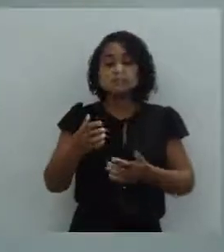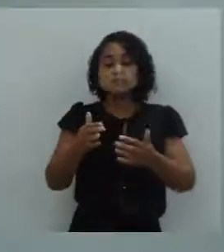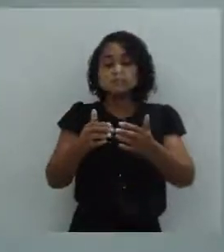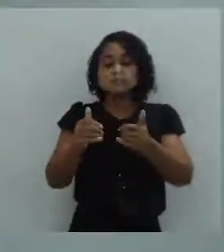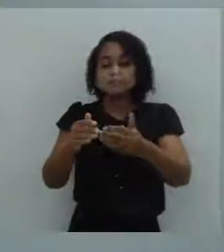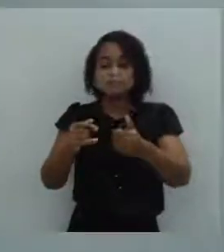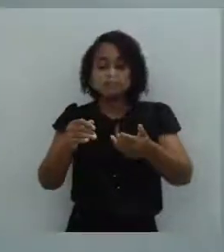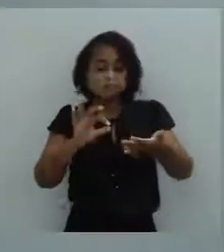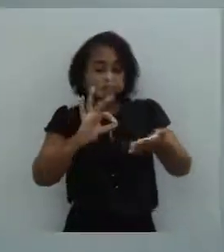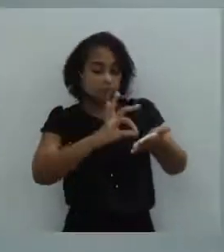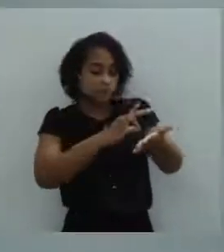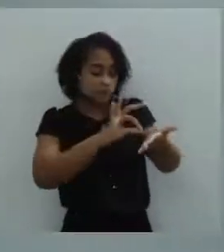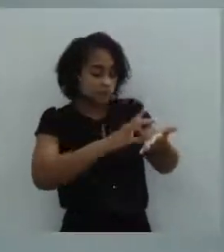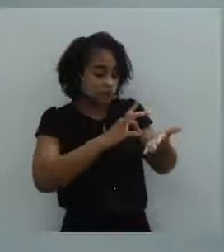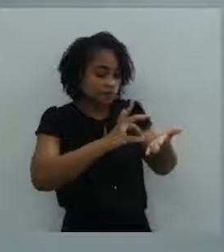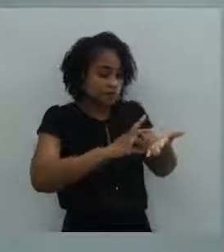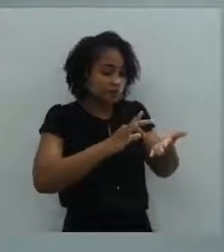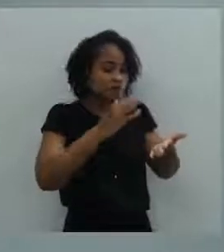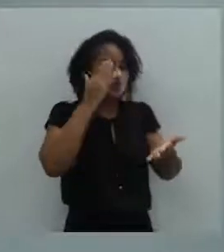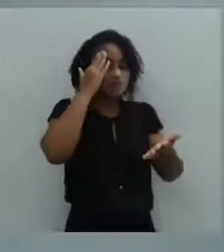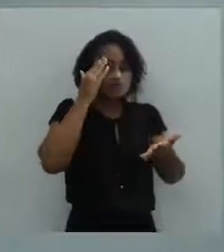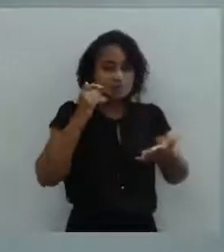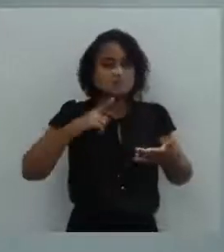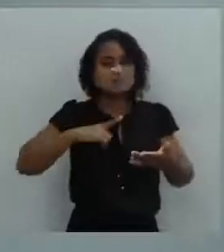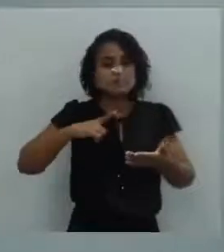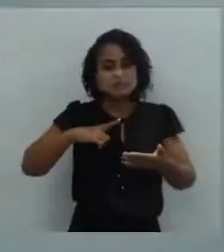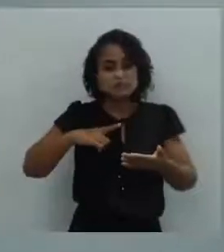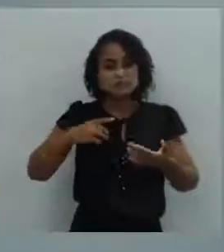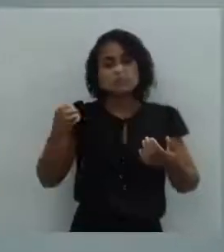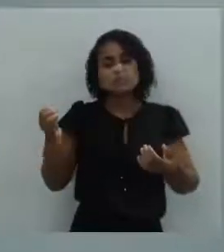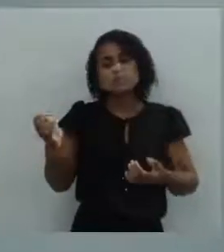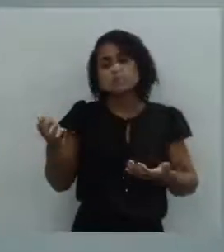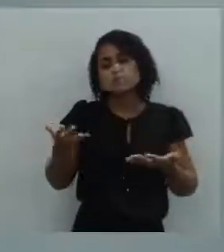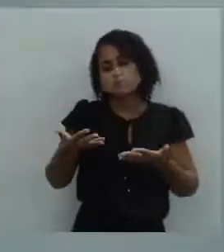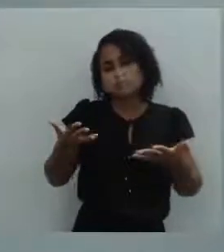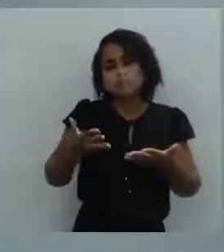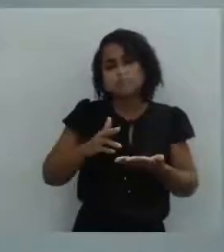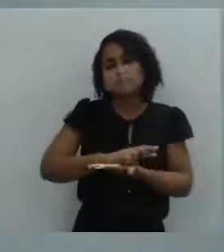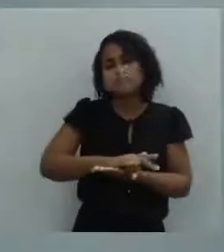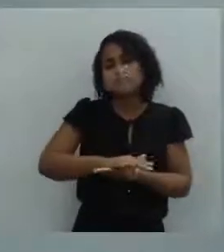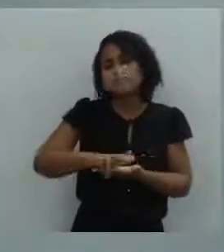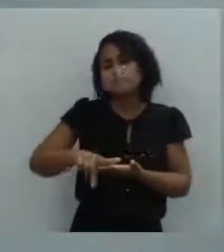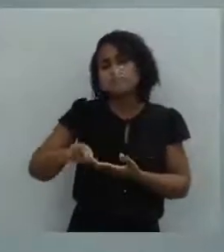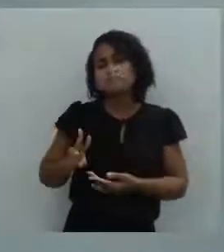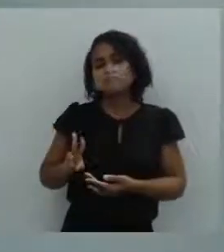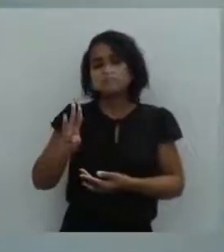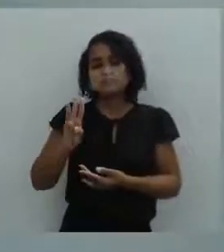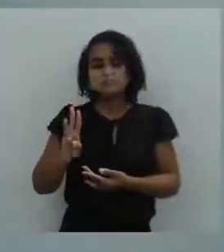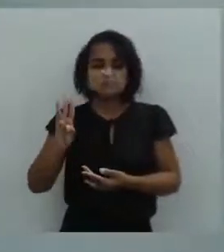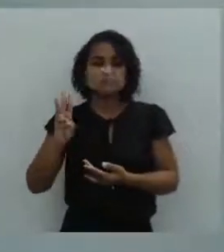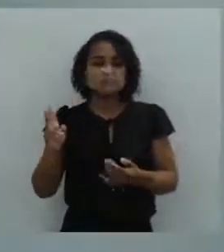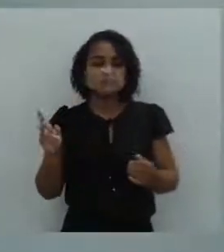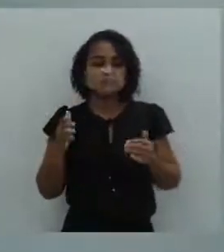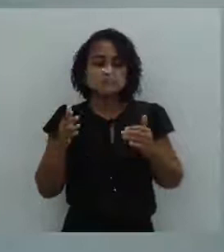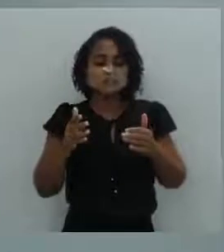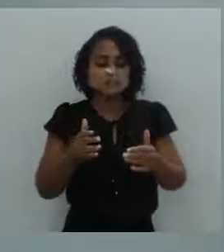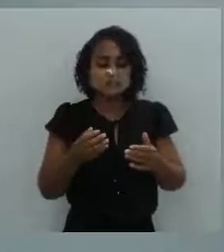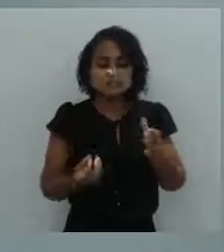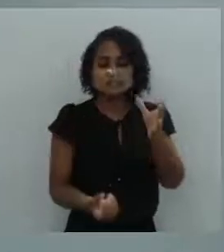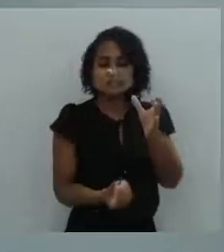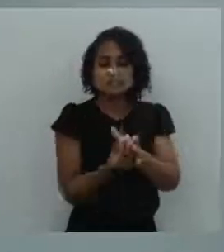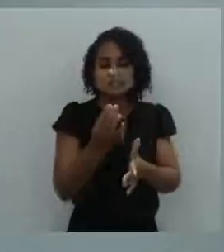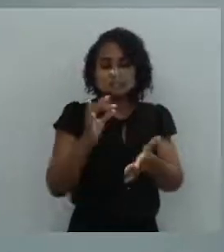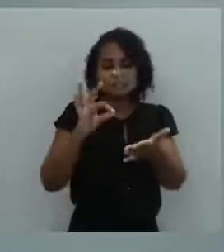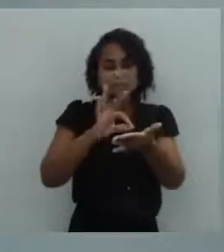de assinaturas. A gente sabe que existem hoje em dia muitos sites que são especialistas em